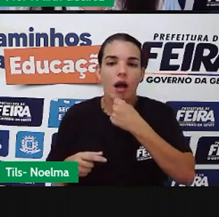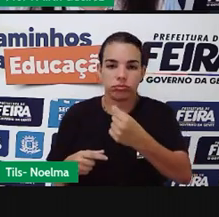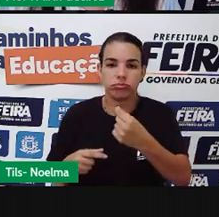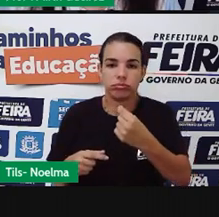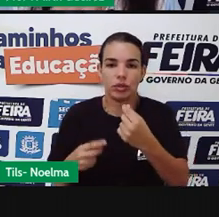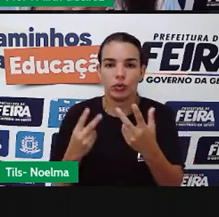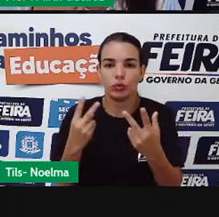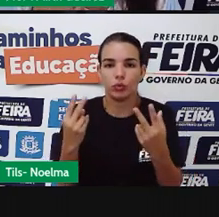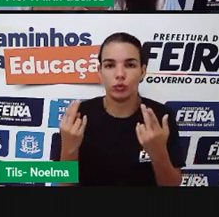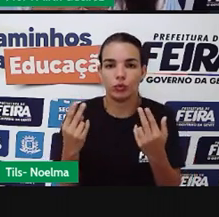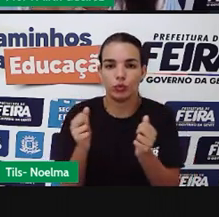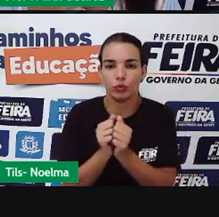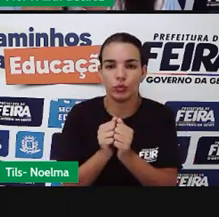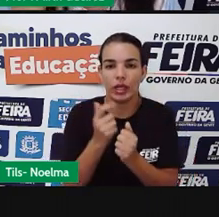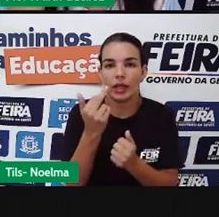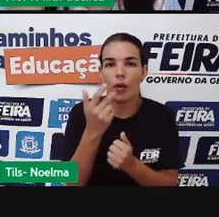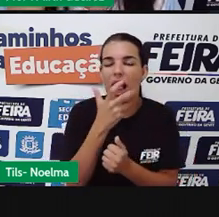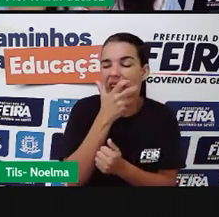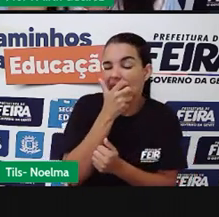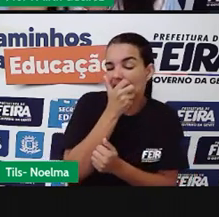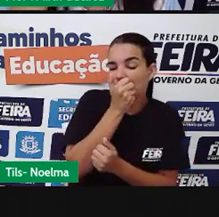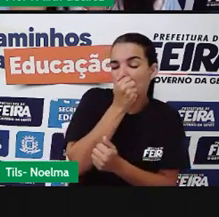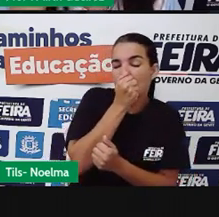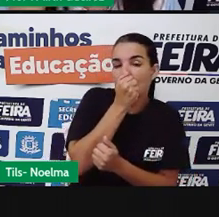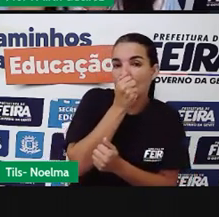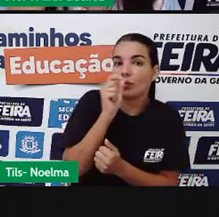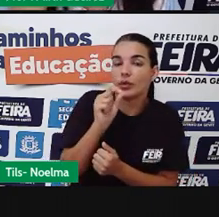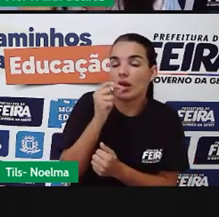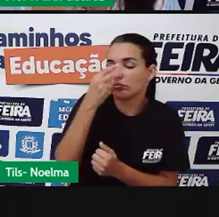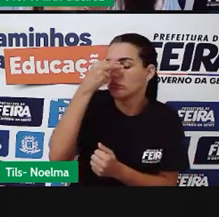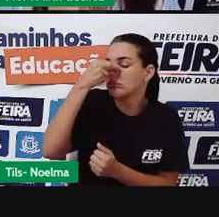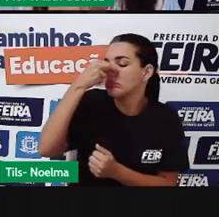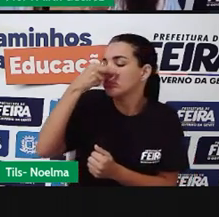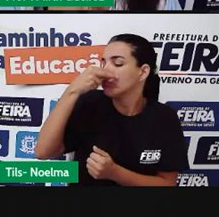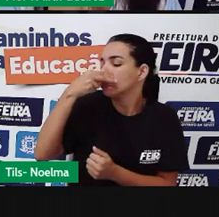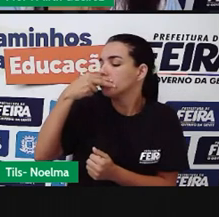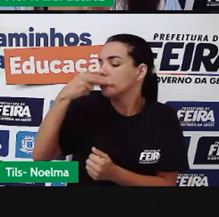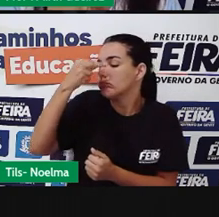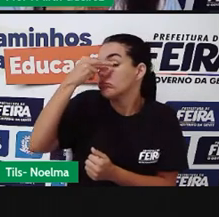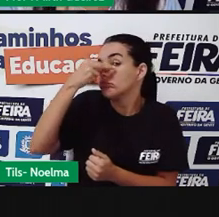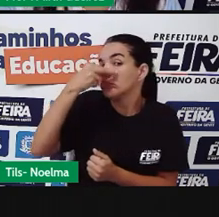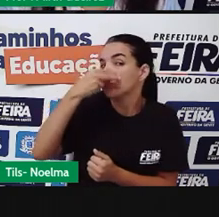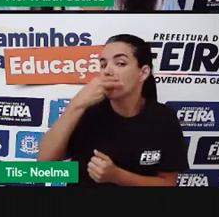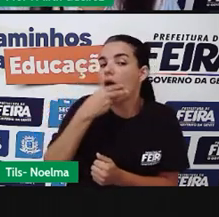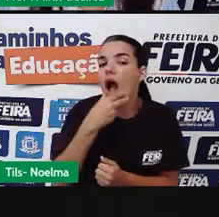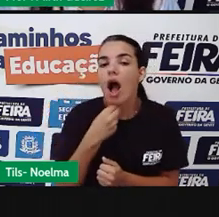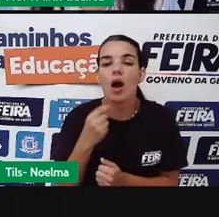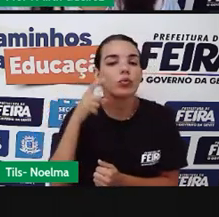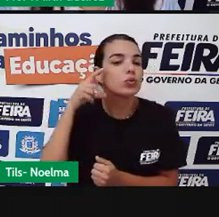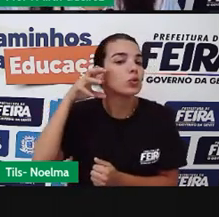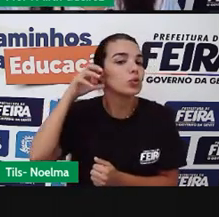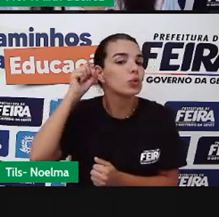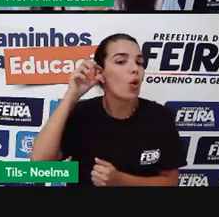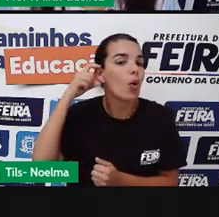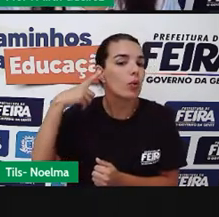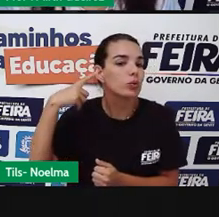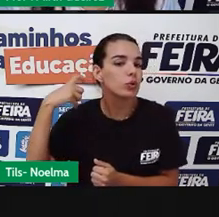pelo nariz, igual limão. Sai pelo nariz, você sente aqui no nariz. E sai pela boca aqui também,